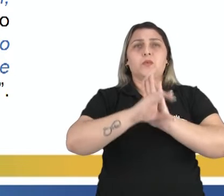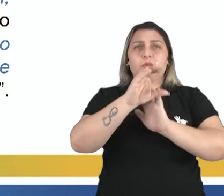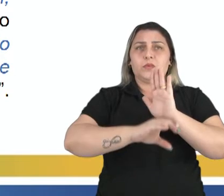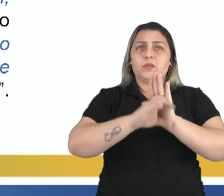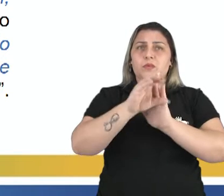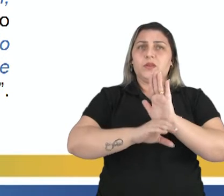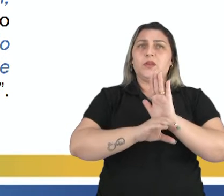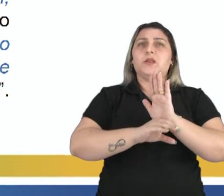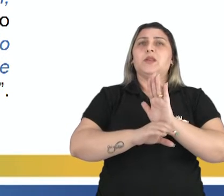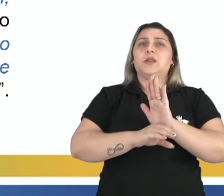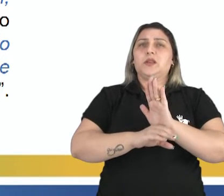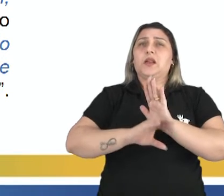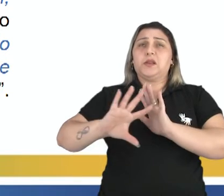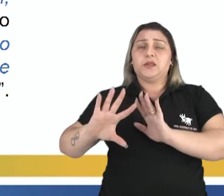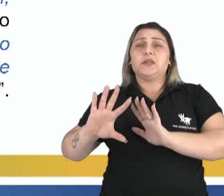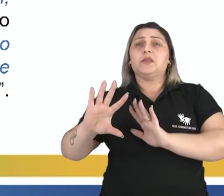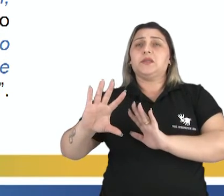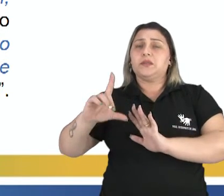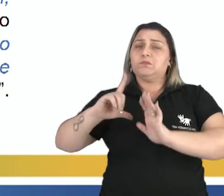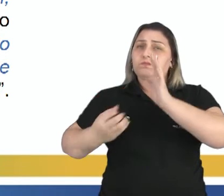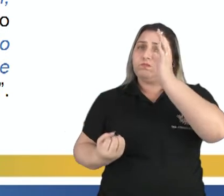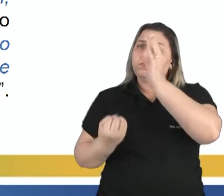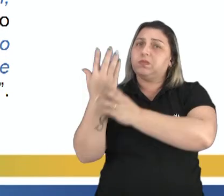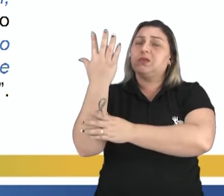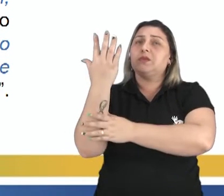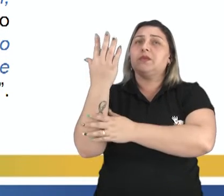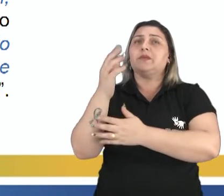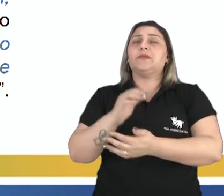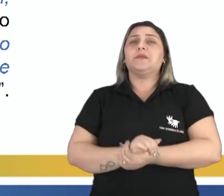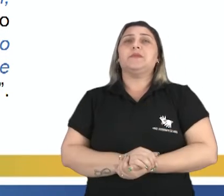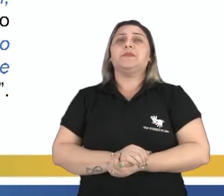sua coexistência,